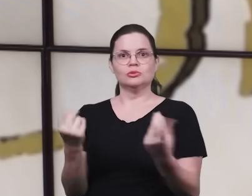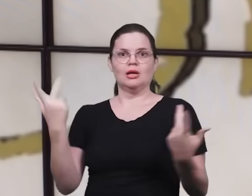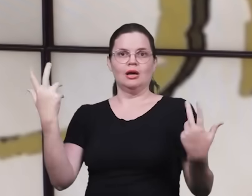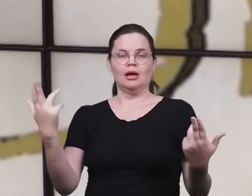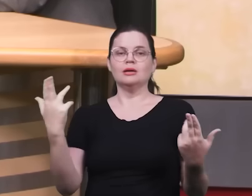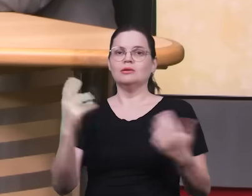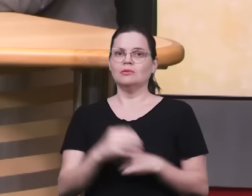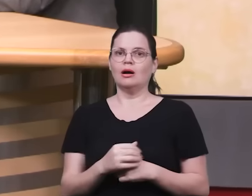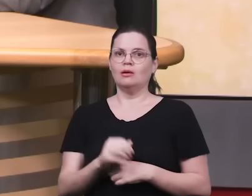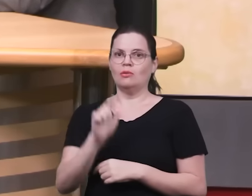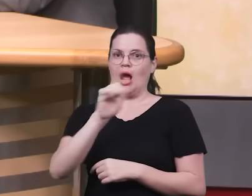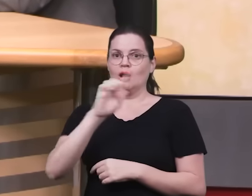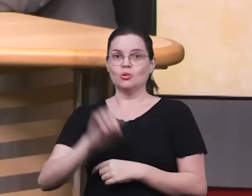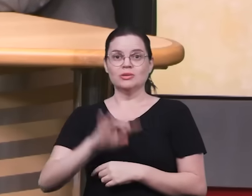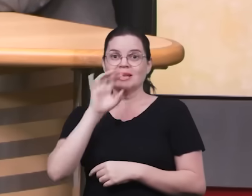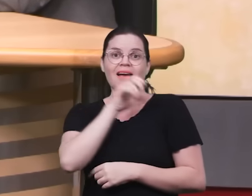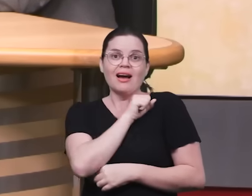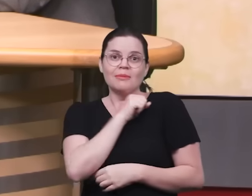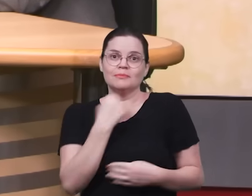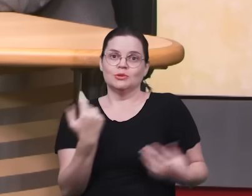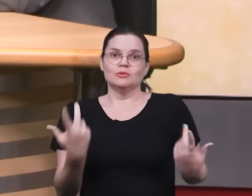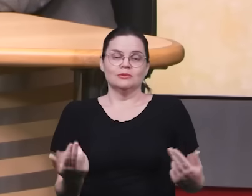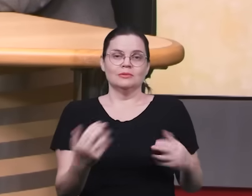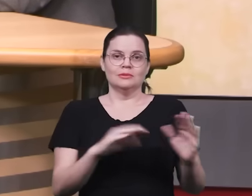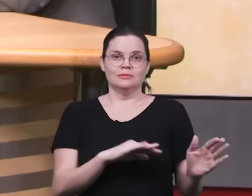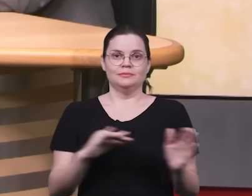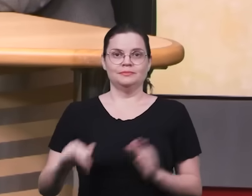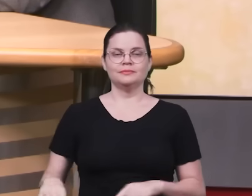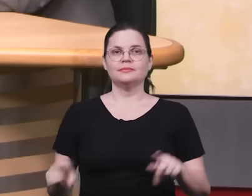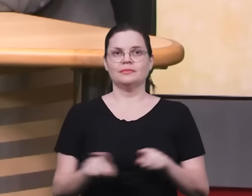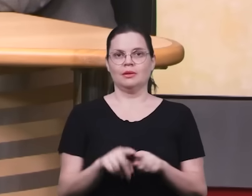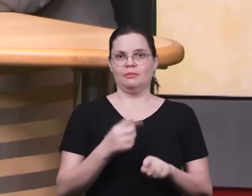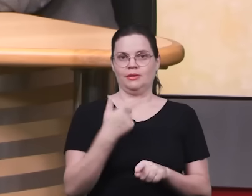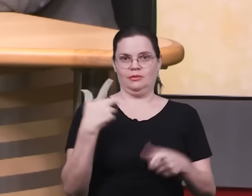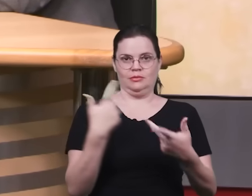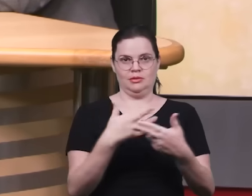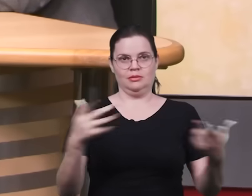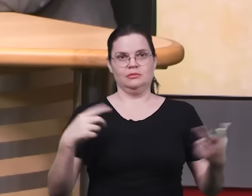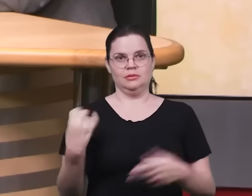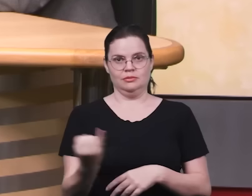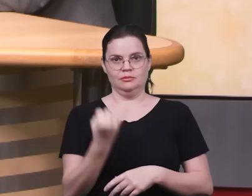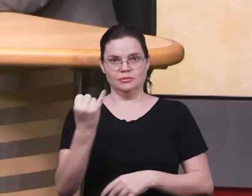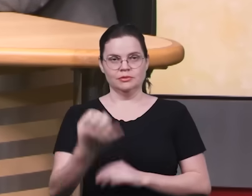luz. Outro ponto importante, Marcelo, também para ajudar para os irmãos.